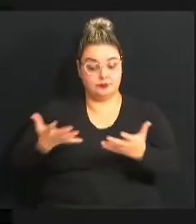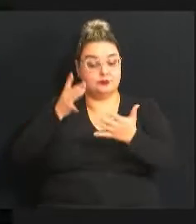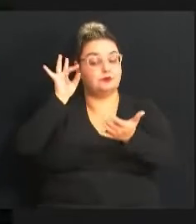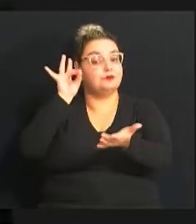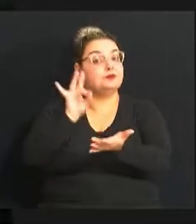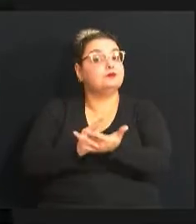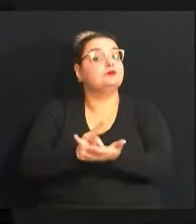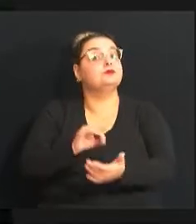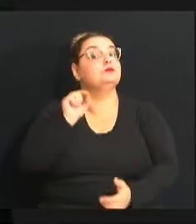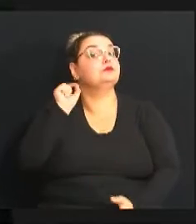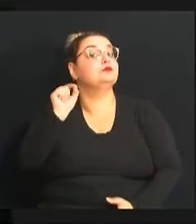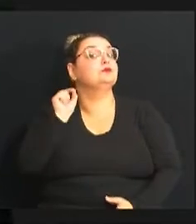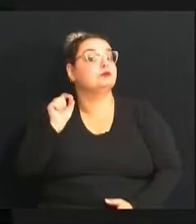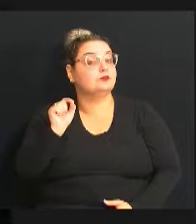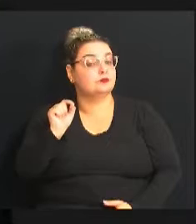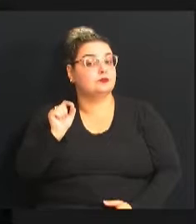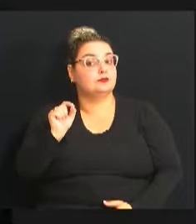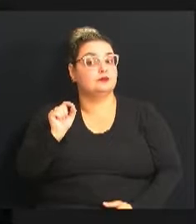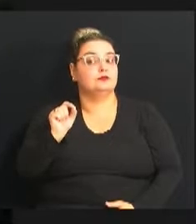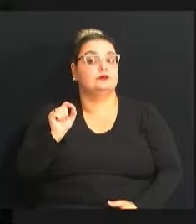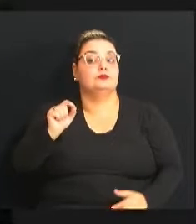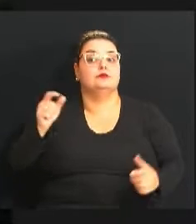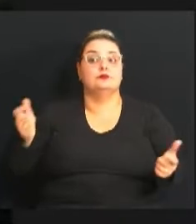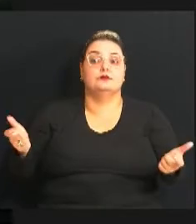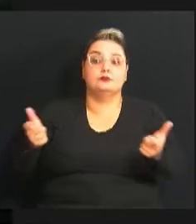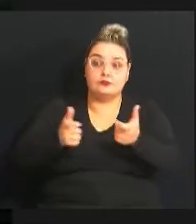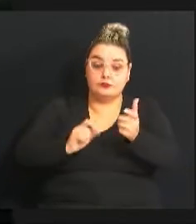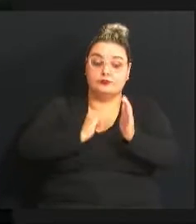para reduzir o processo inflacionário que a gente